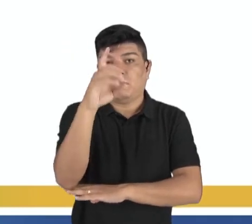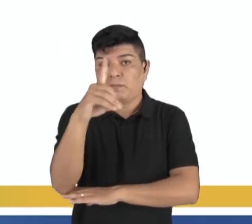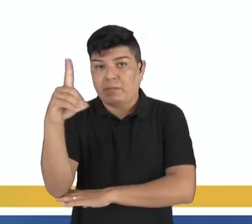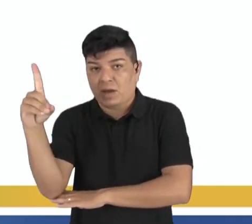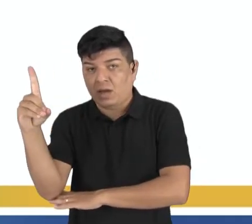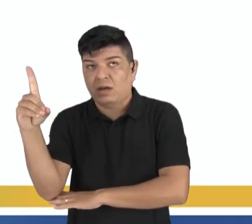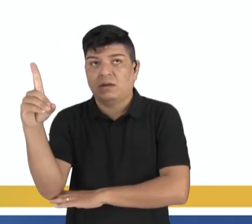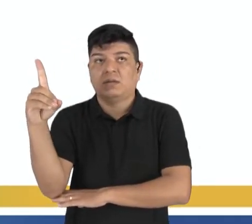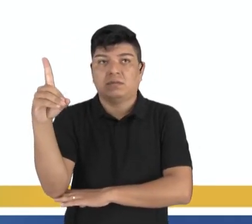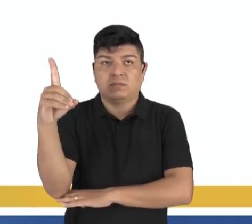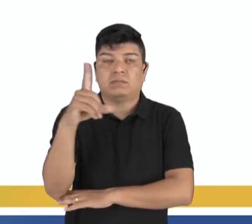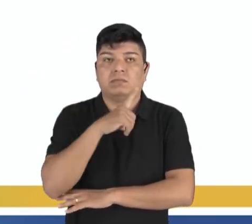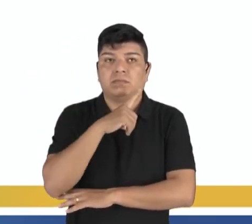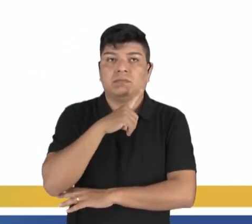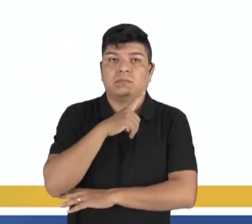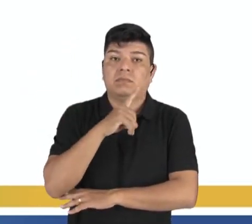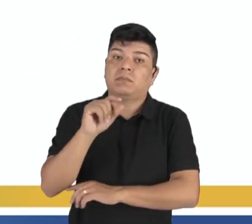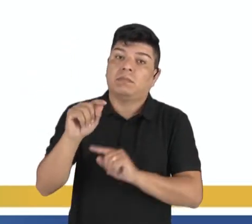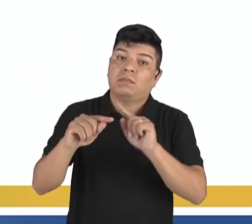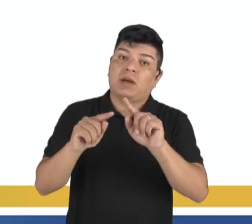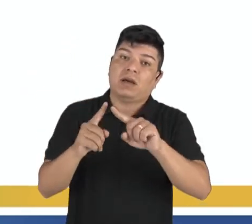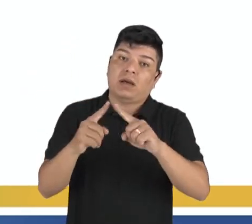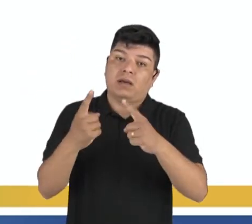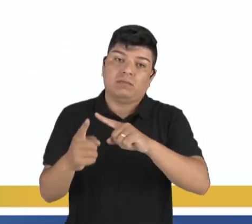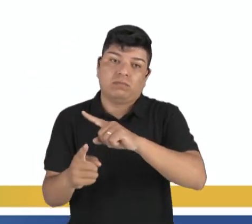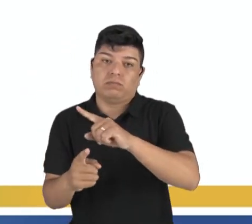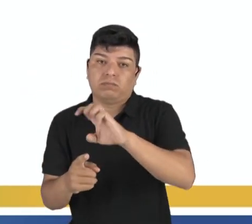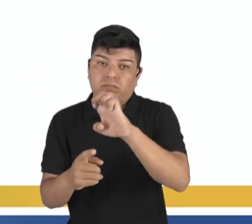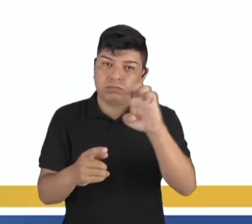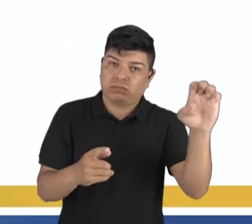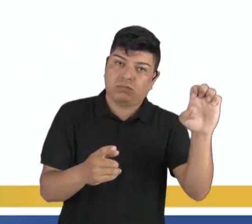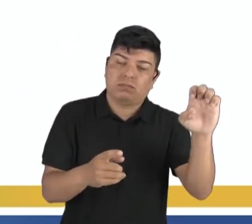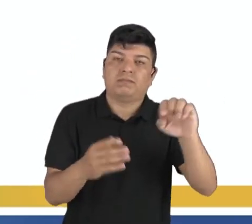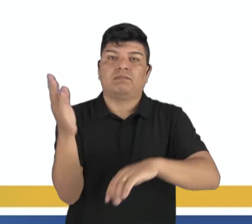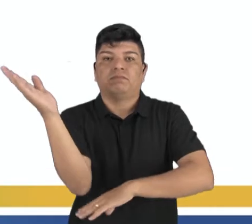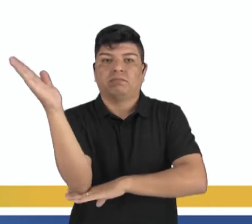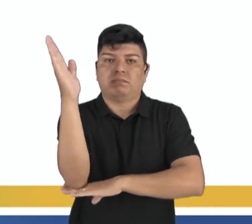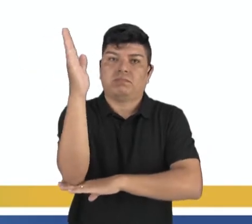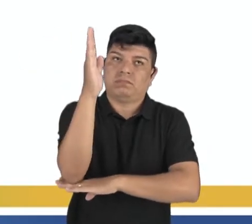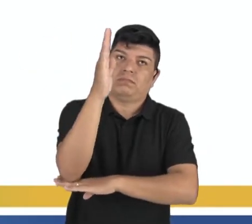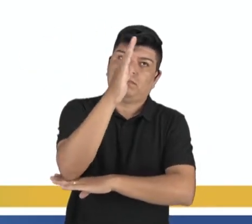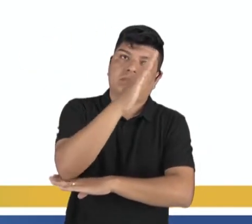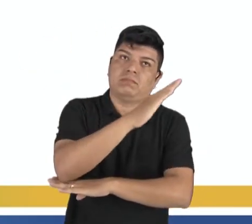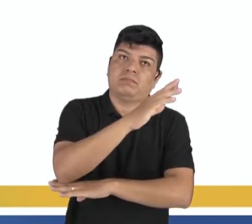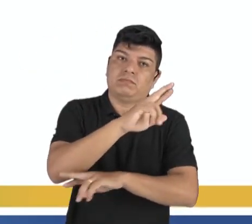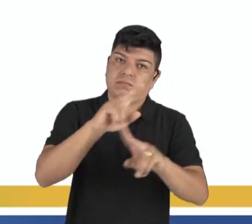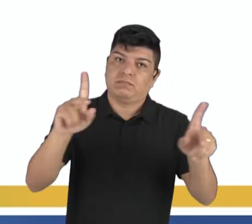e aí a gente tem uma rotação para a esquerda então ele está no sentido anti-horário